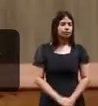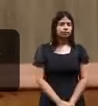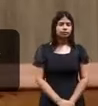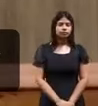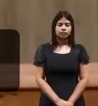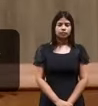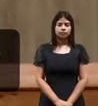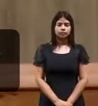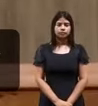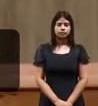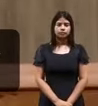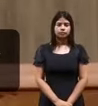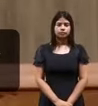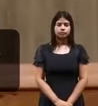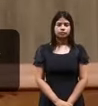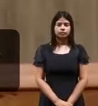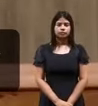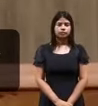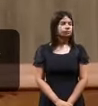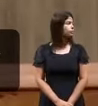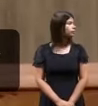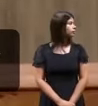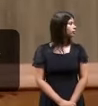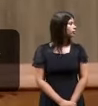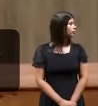três. Mas